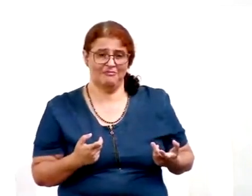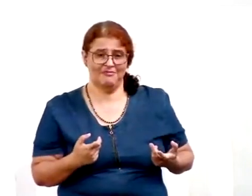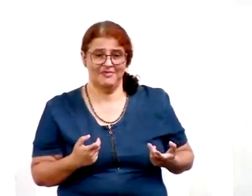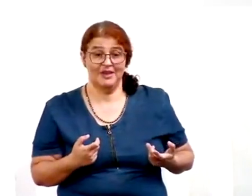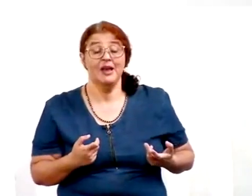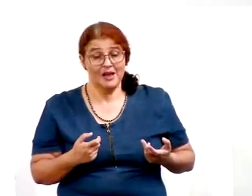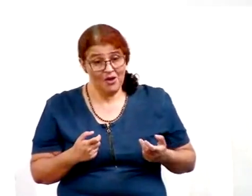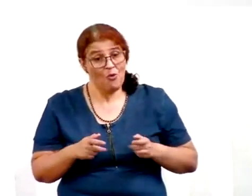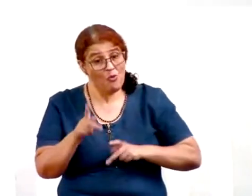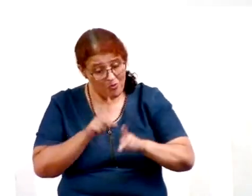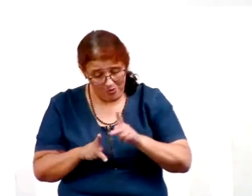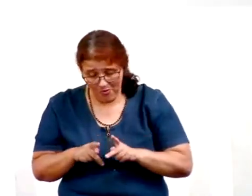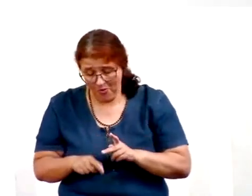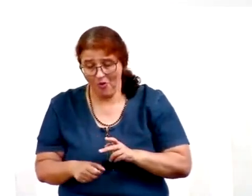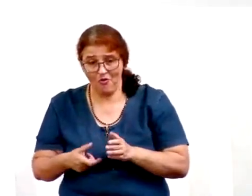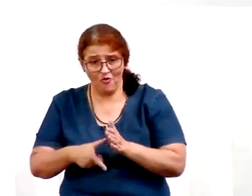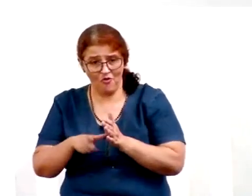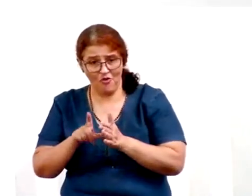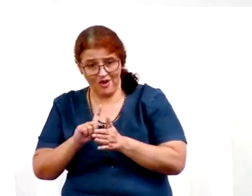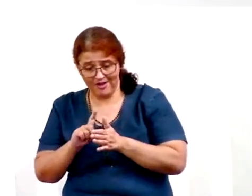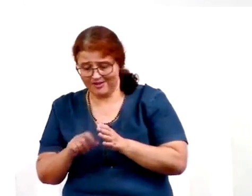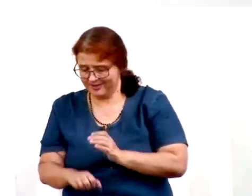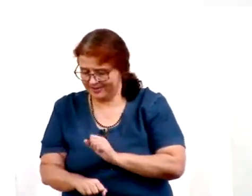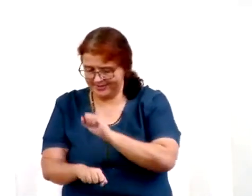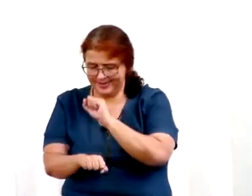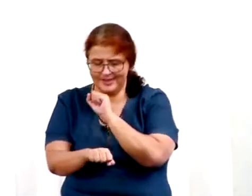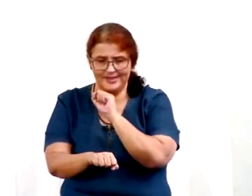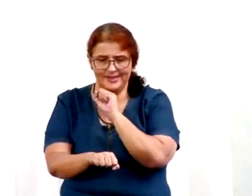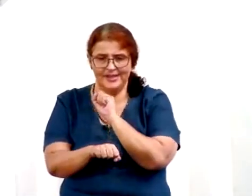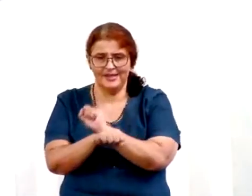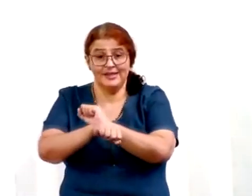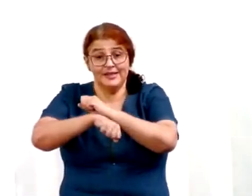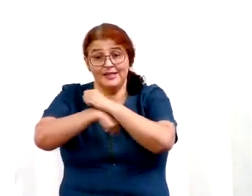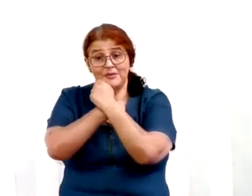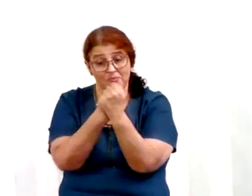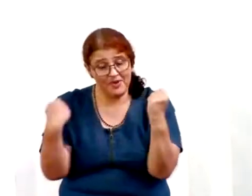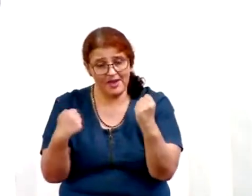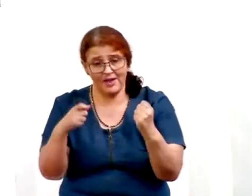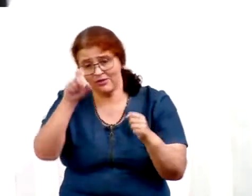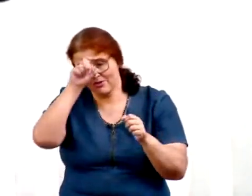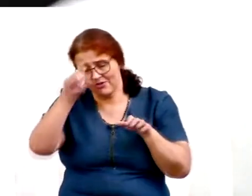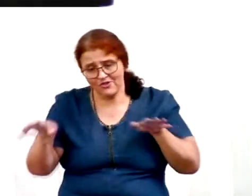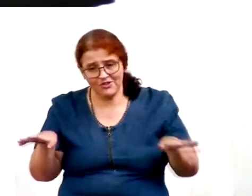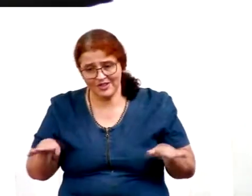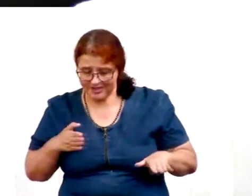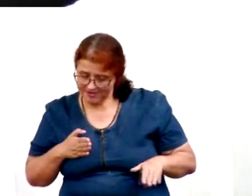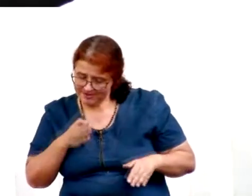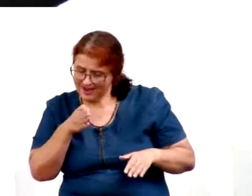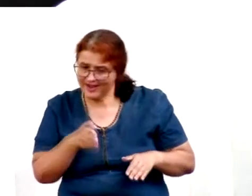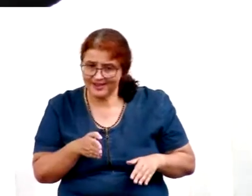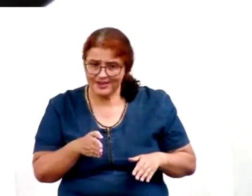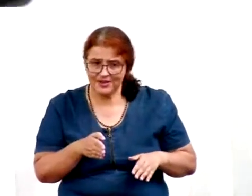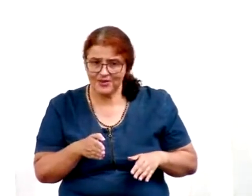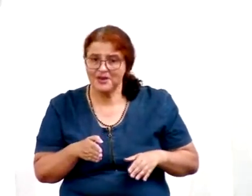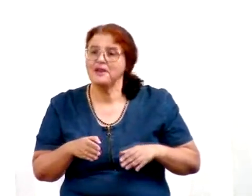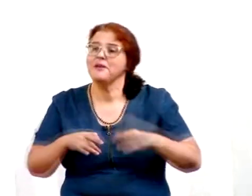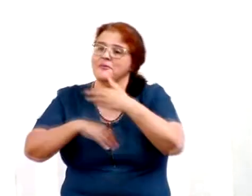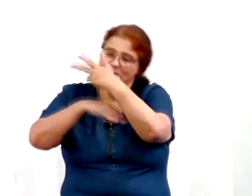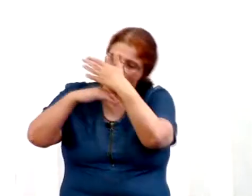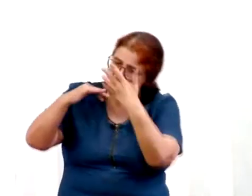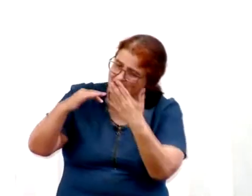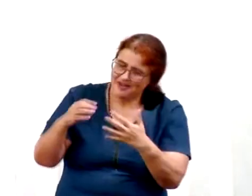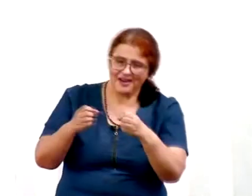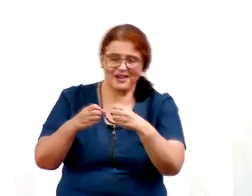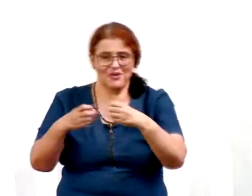foram conduzidos, ou estavam sendo conduzidos pelo deserto, de uma forma grandiosa, prodigiosa. Mas